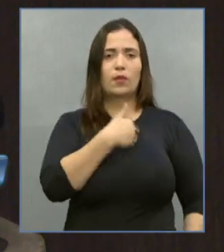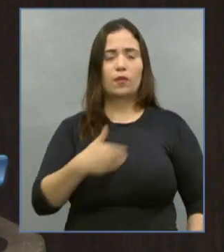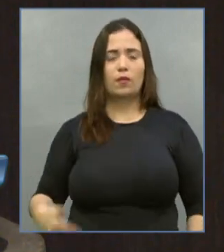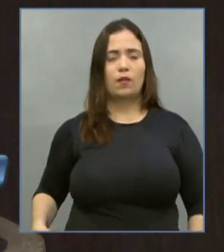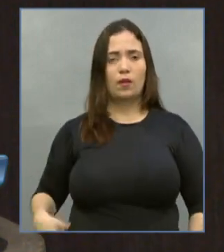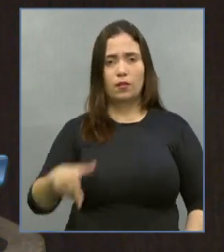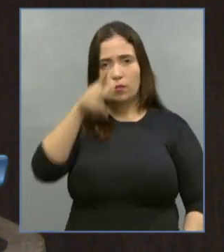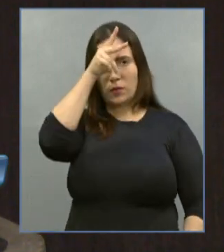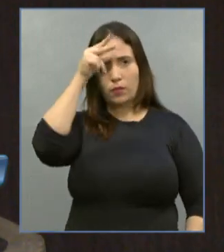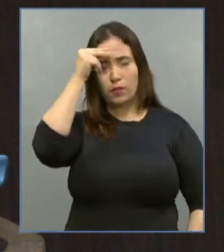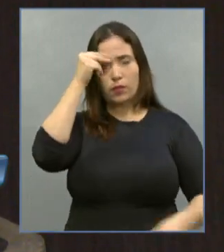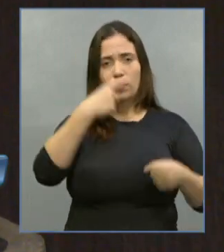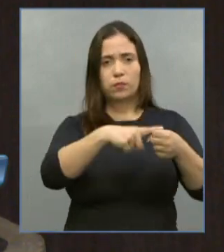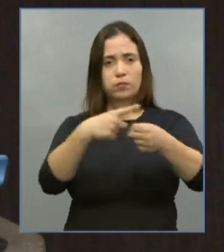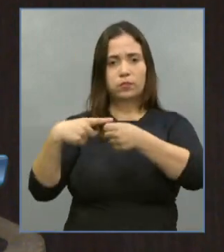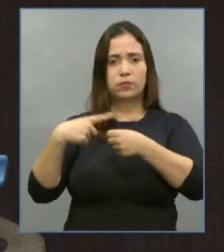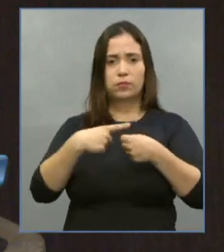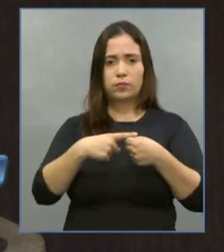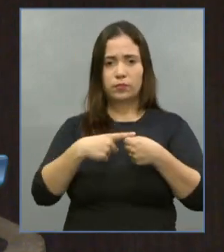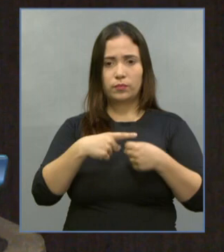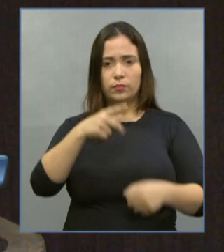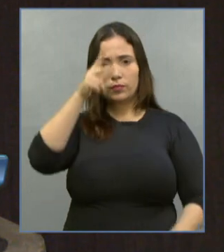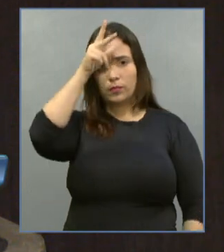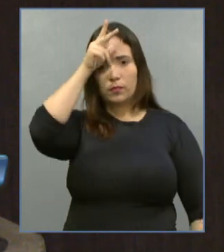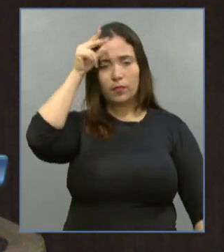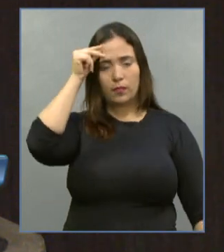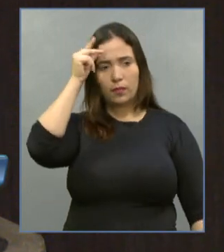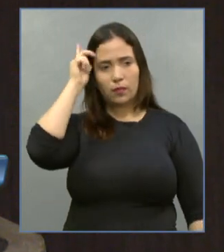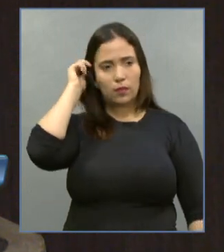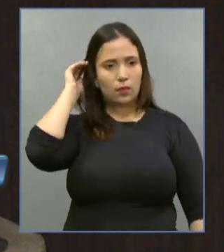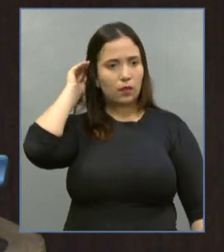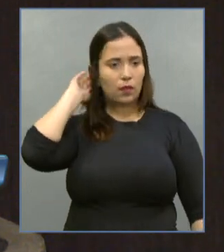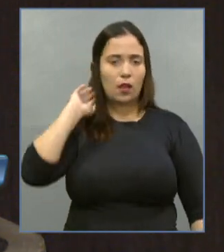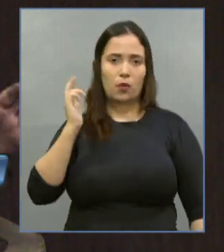municipais. Os governos municipais eles não podem, obviamente, se ausentar